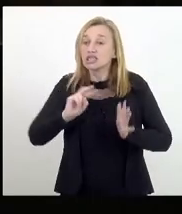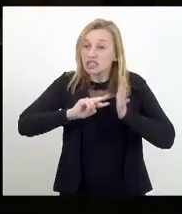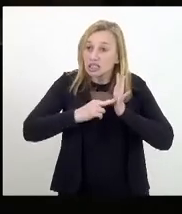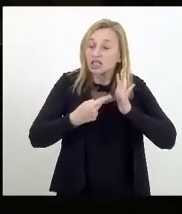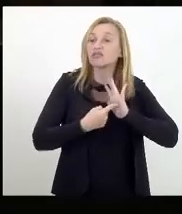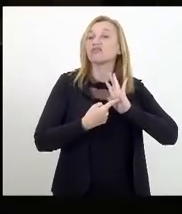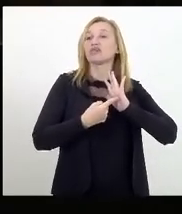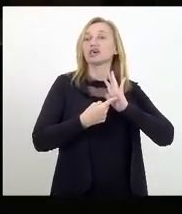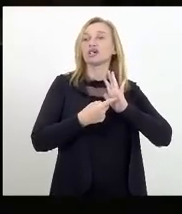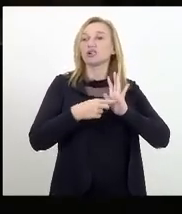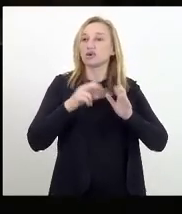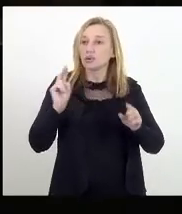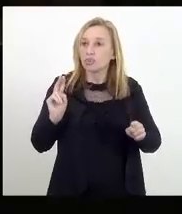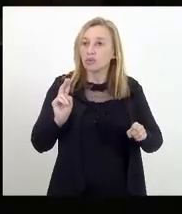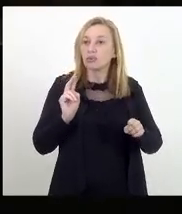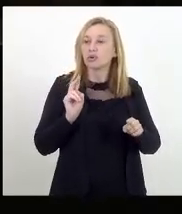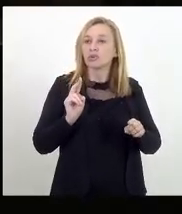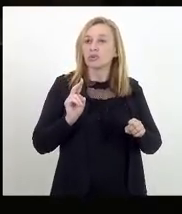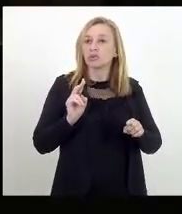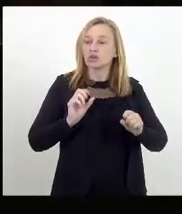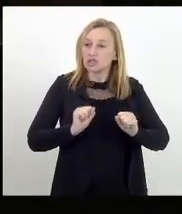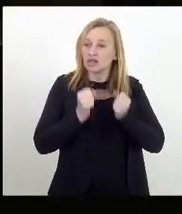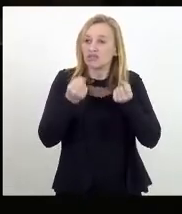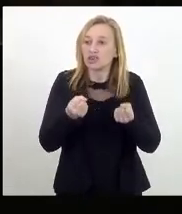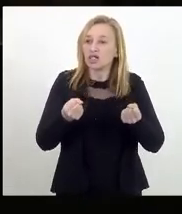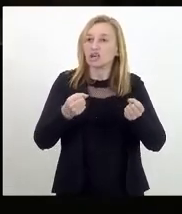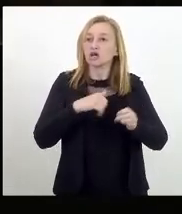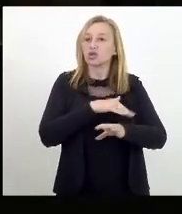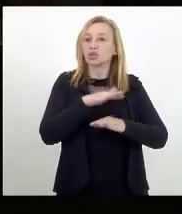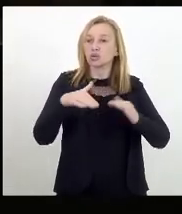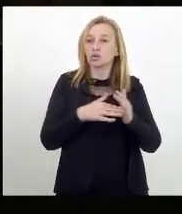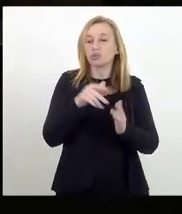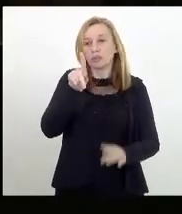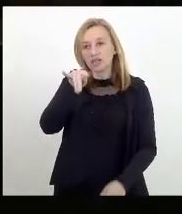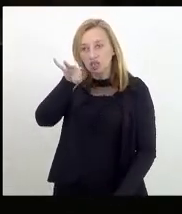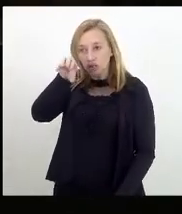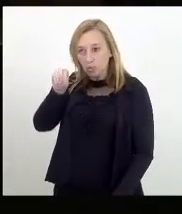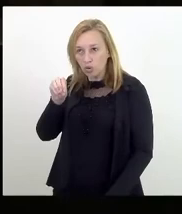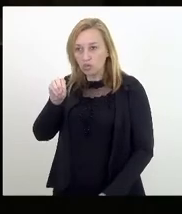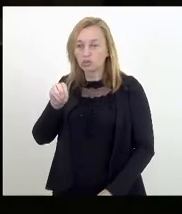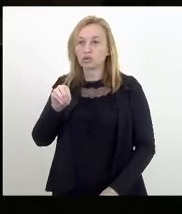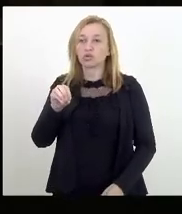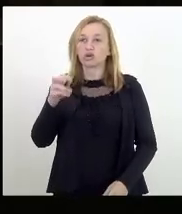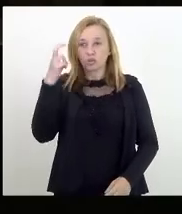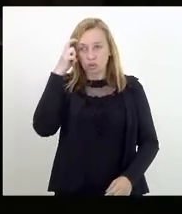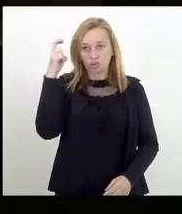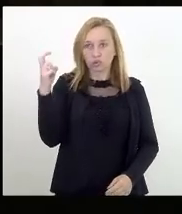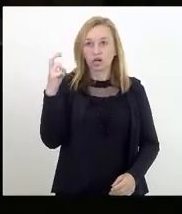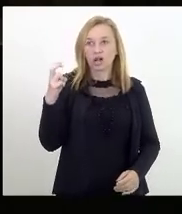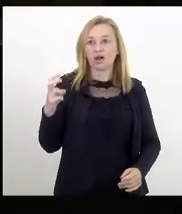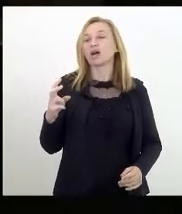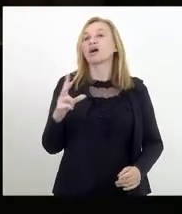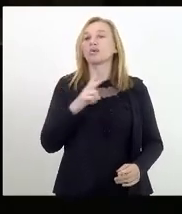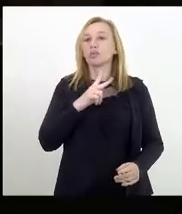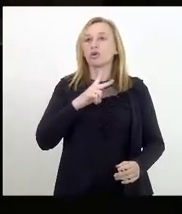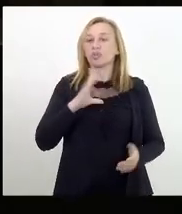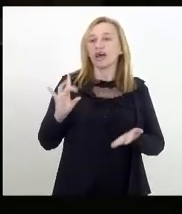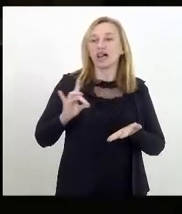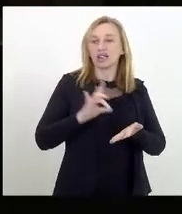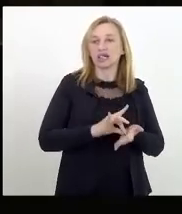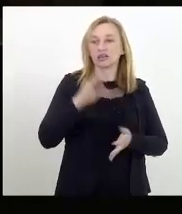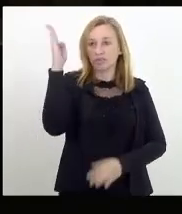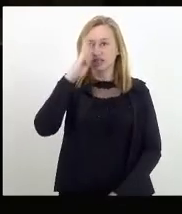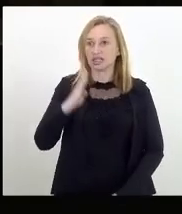significa defendermos de todas as formas aquilo que representa a própria realidade